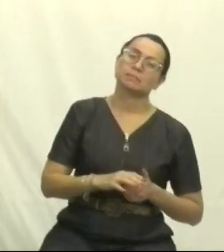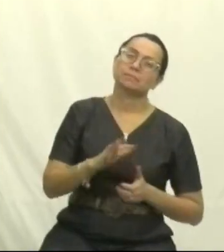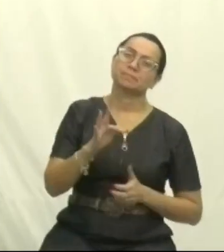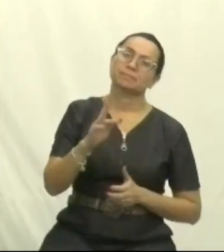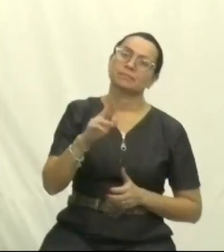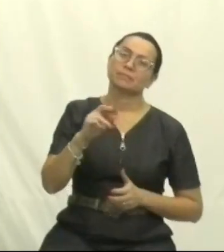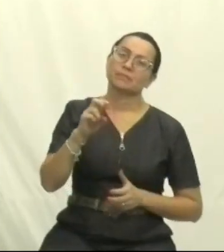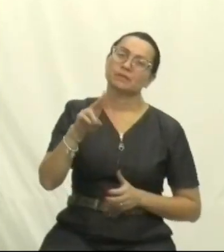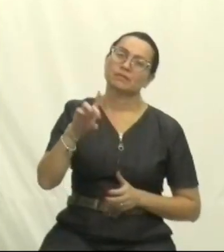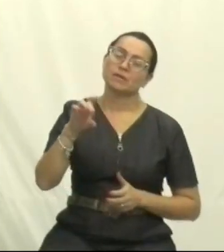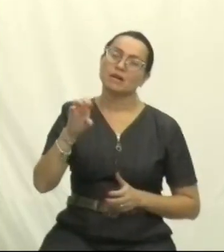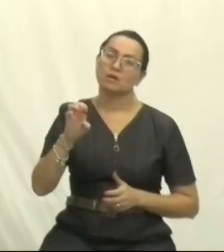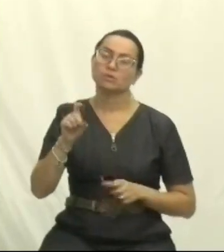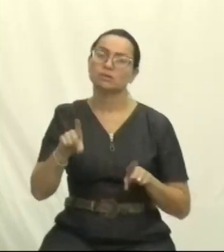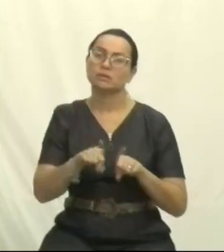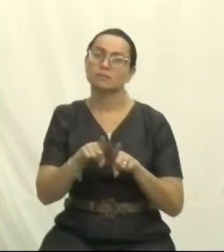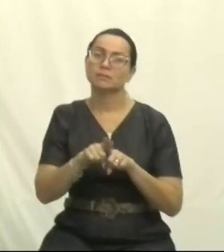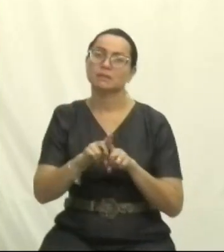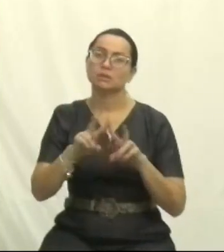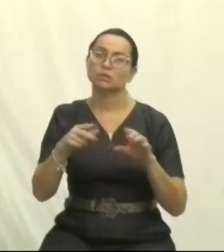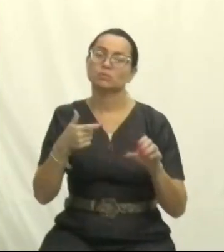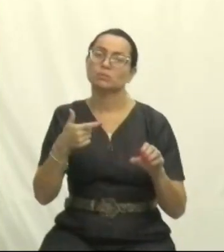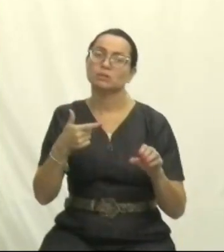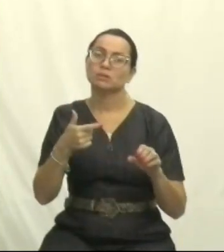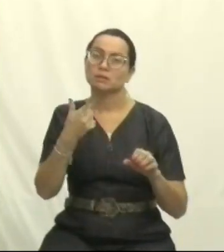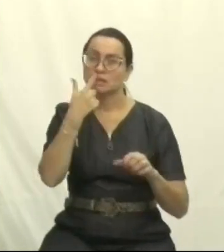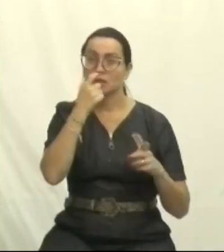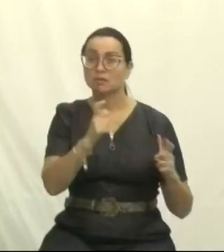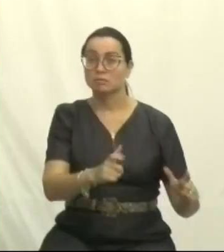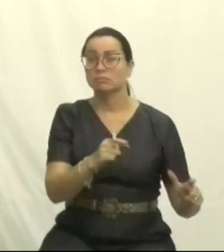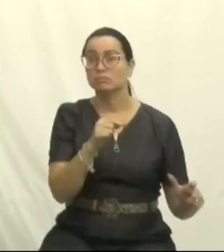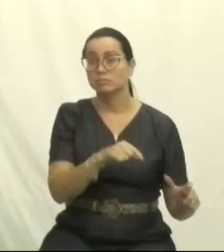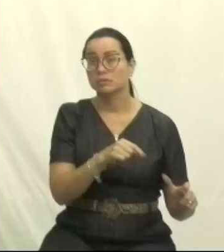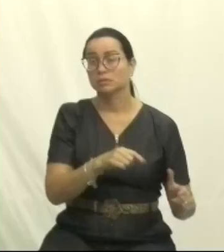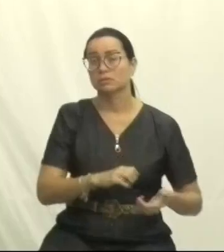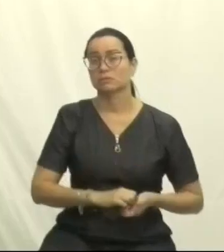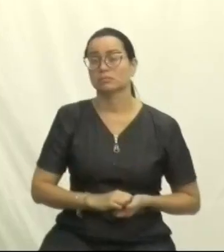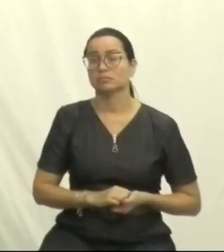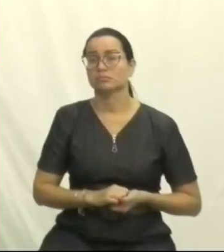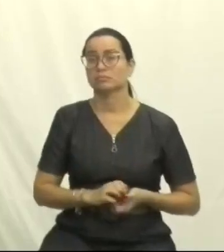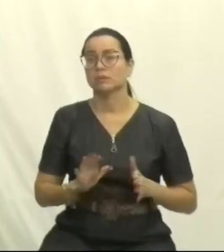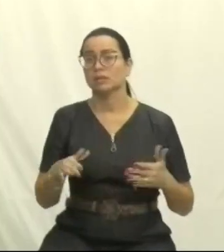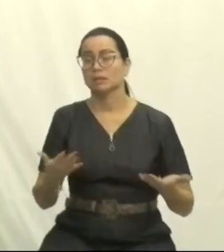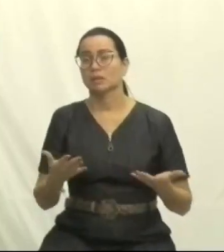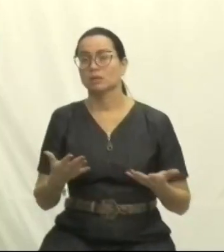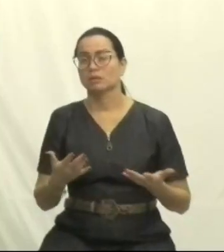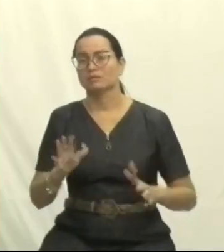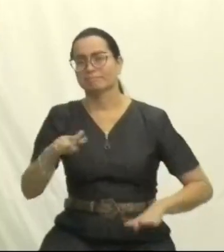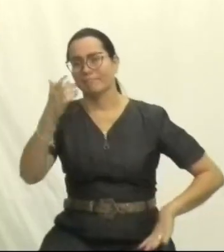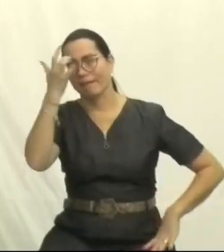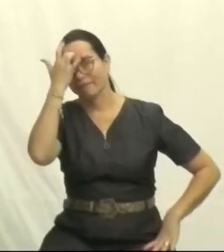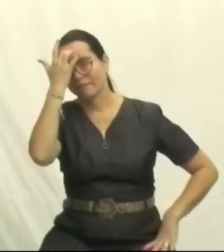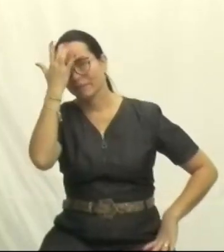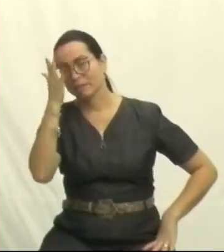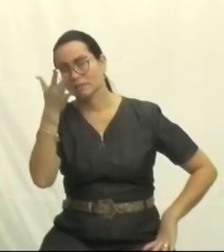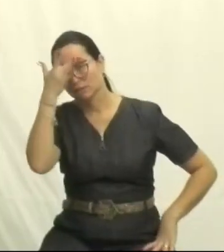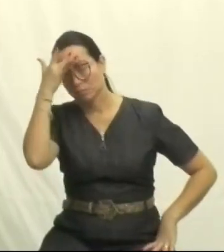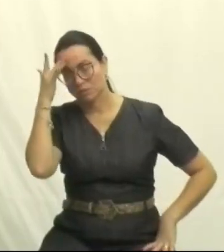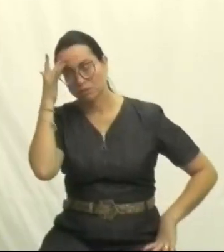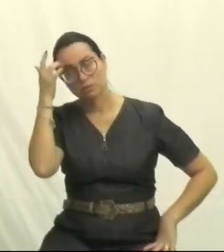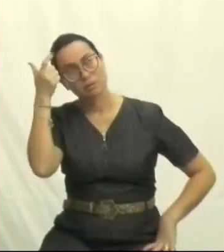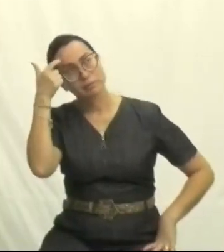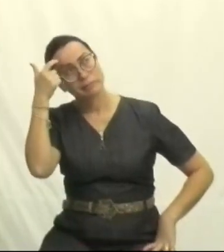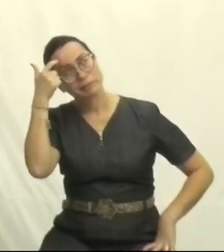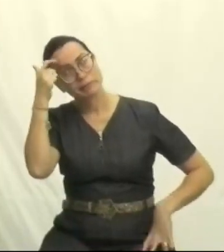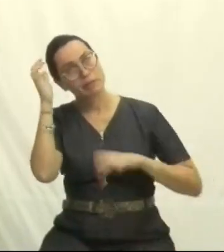lixo, inclusive com prisões preventivas aqui em municípios vizinhos. Então, seria muito fácil as pessoas mentalmente